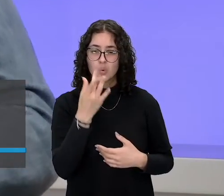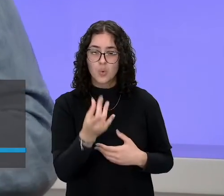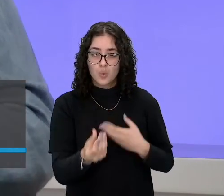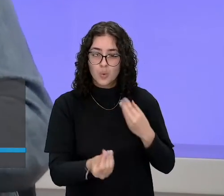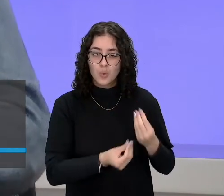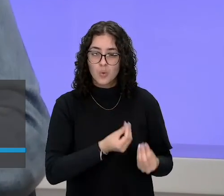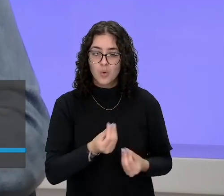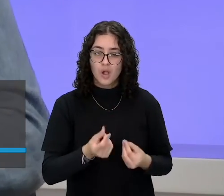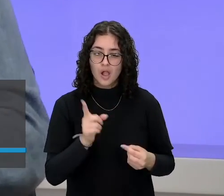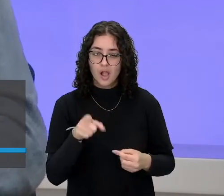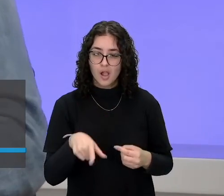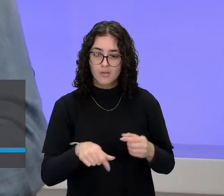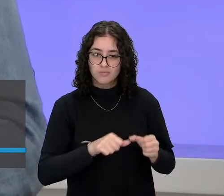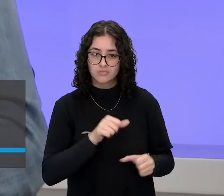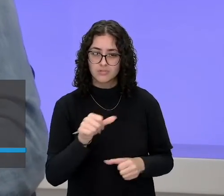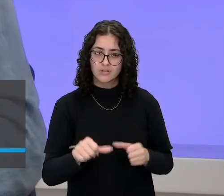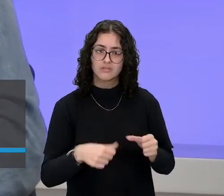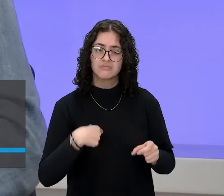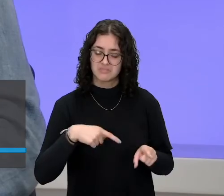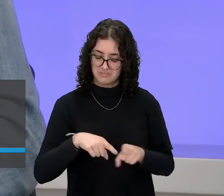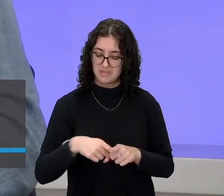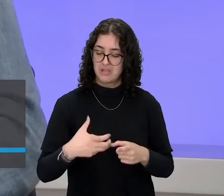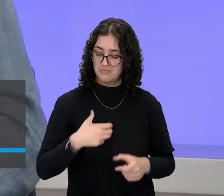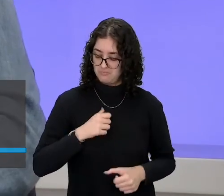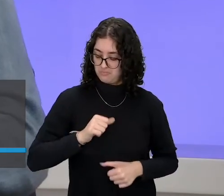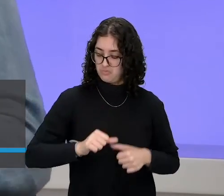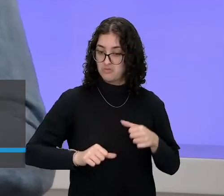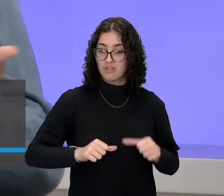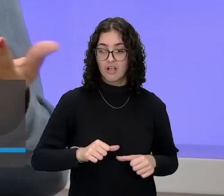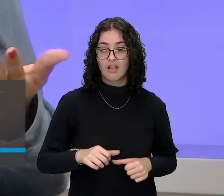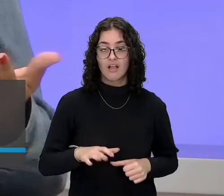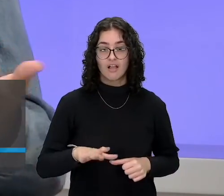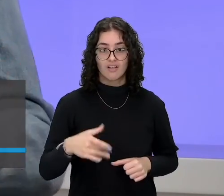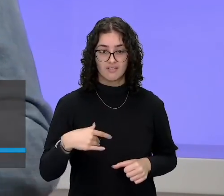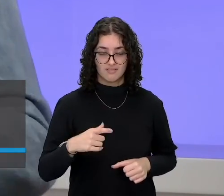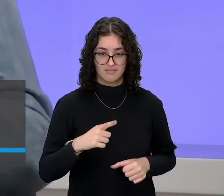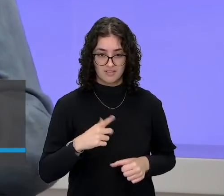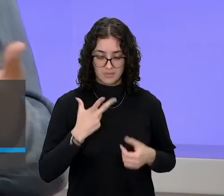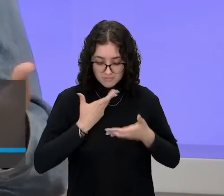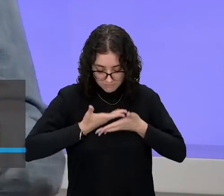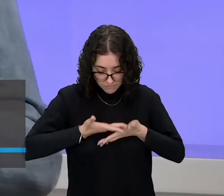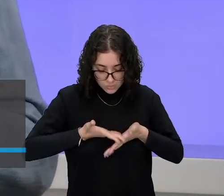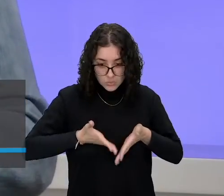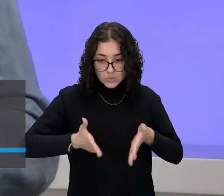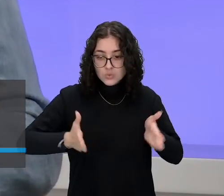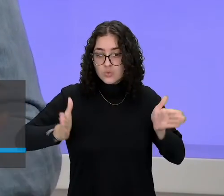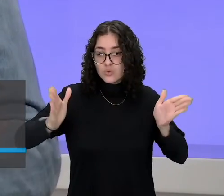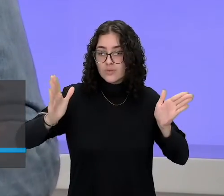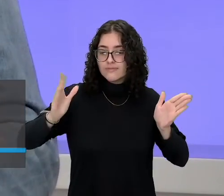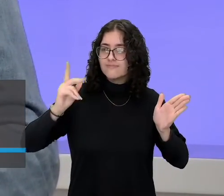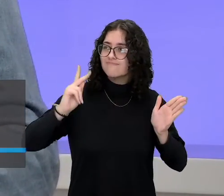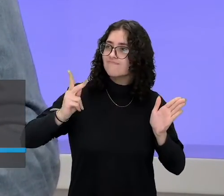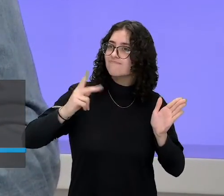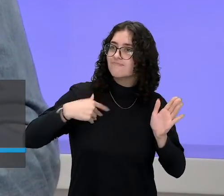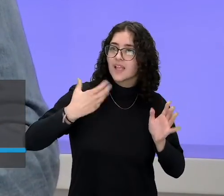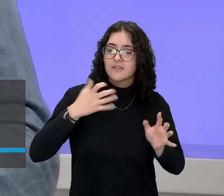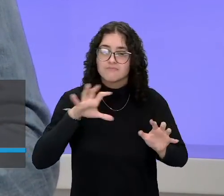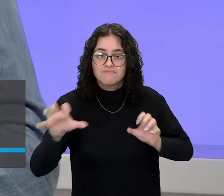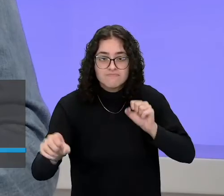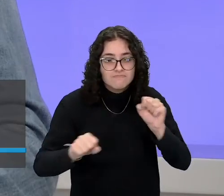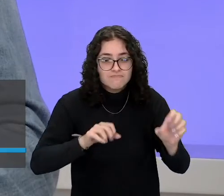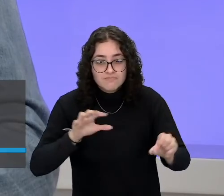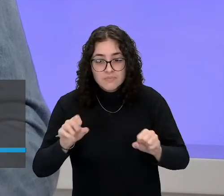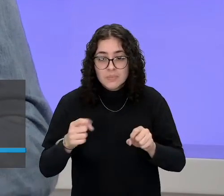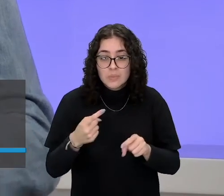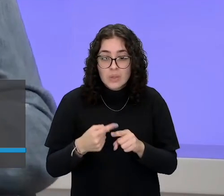ação transformadora, e quero me transformar, né? Eu acho que eu tenho uma abertura ao novo e conhecer coisas novas sempre, isso é fundamental, né? Porque eu